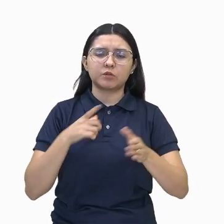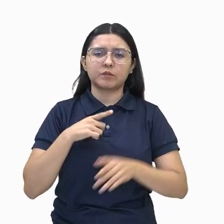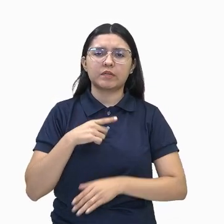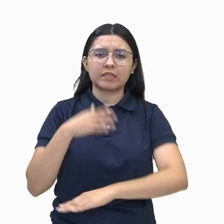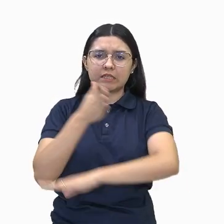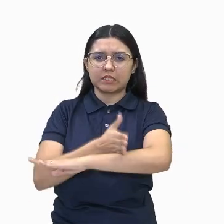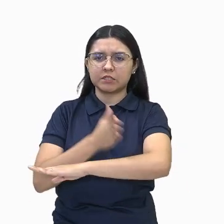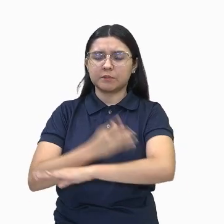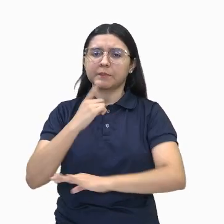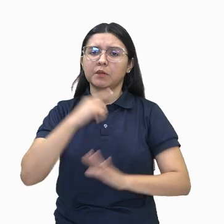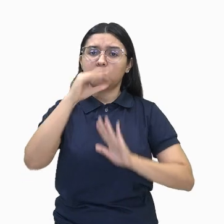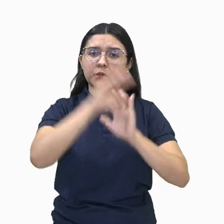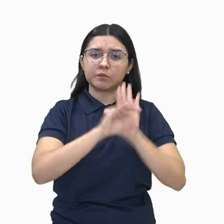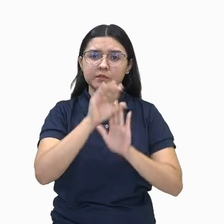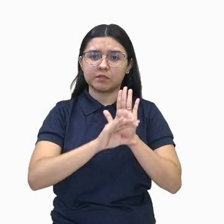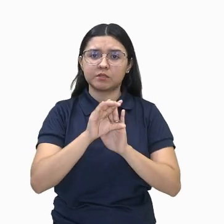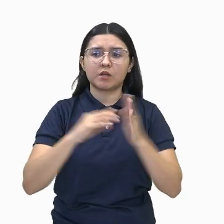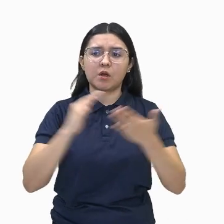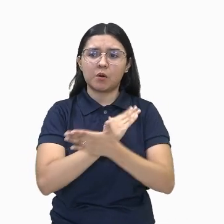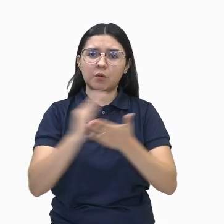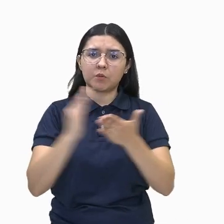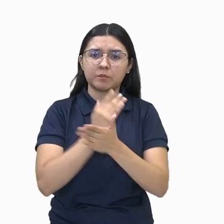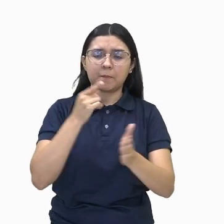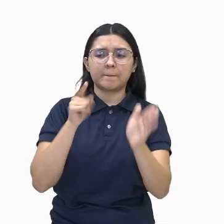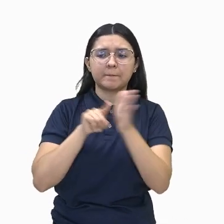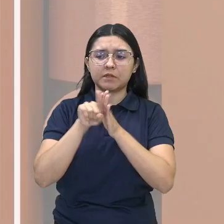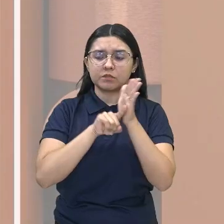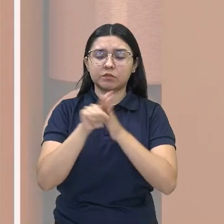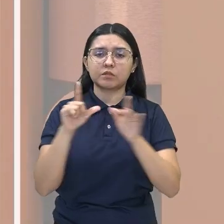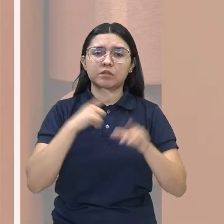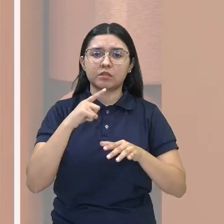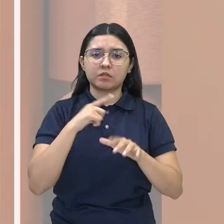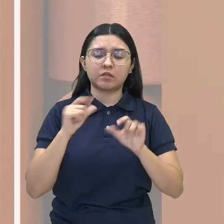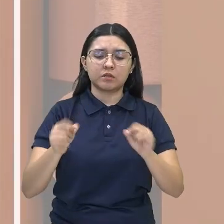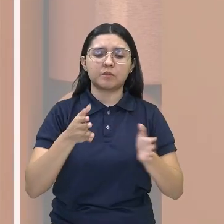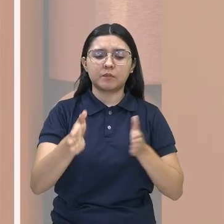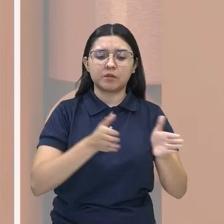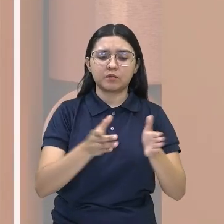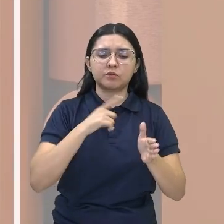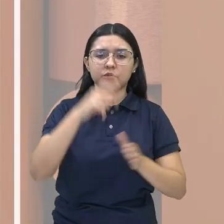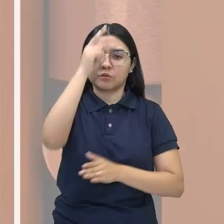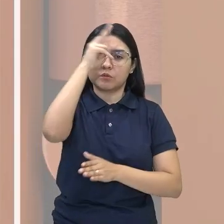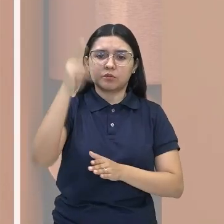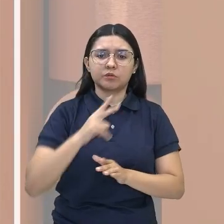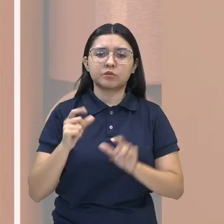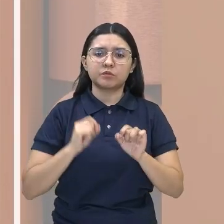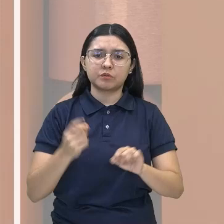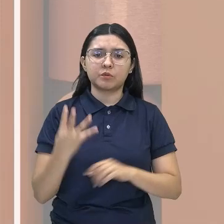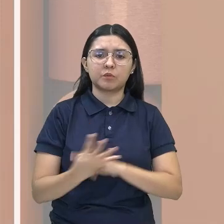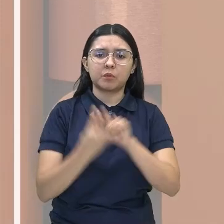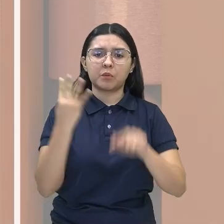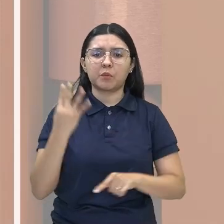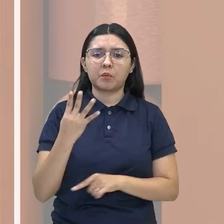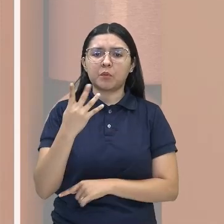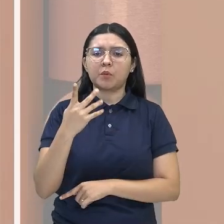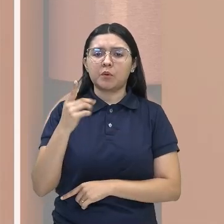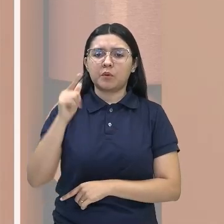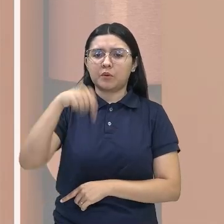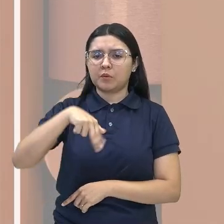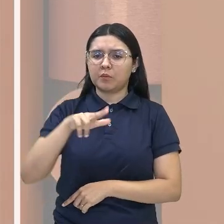Existe todo um conceito de alguns historiadores que divide a história no chamado quadripartido. Vocês podem me